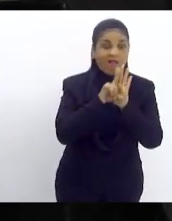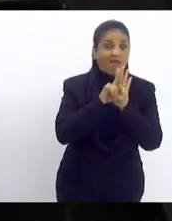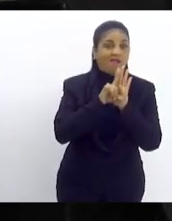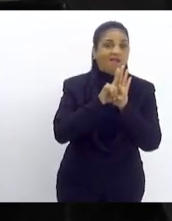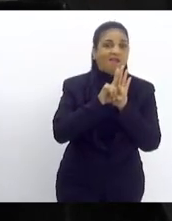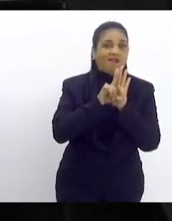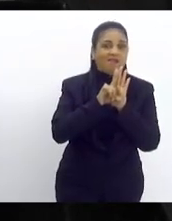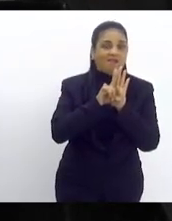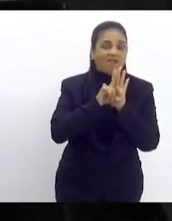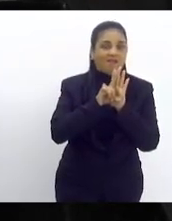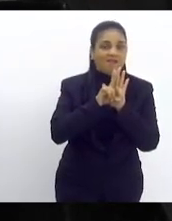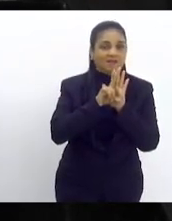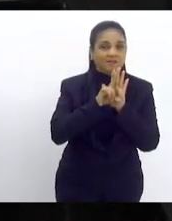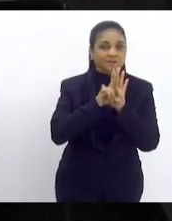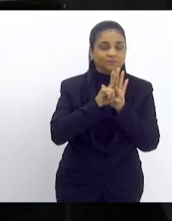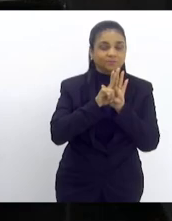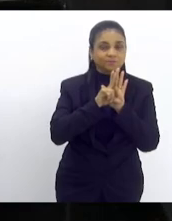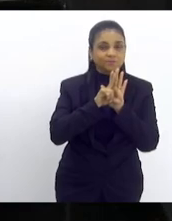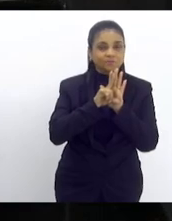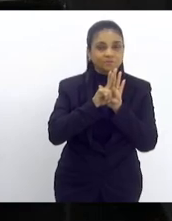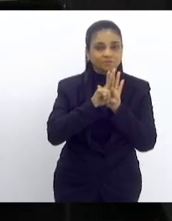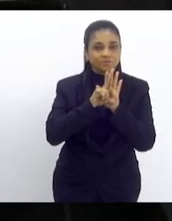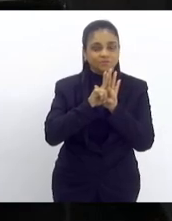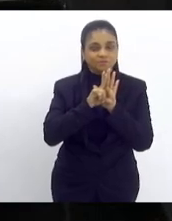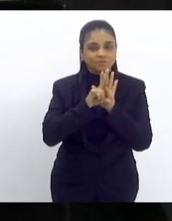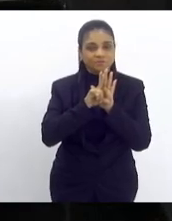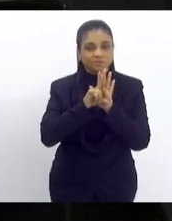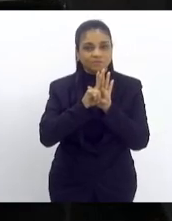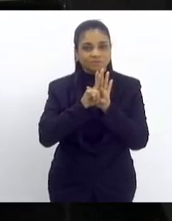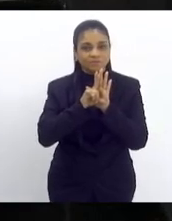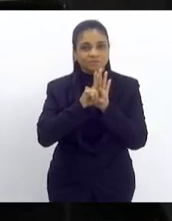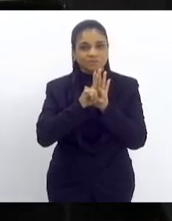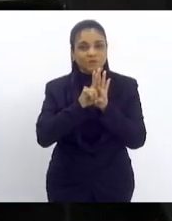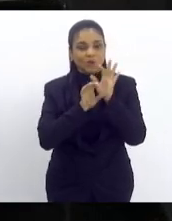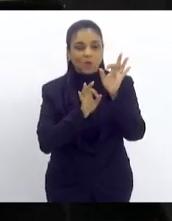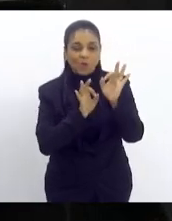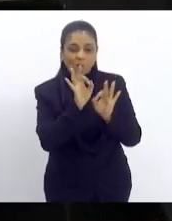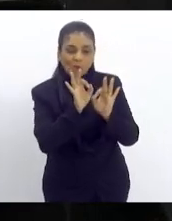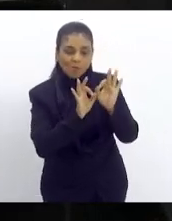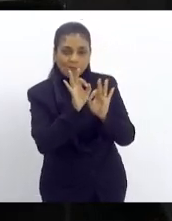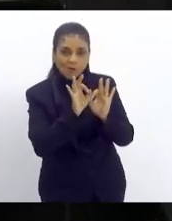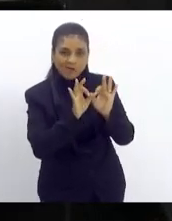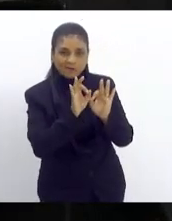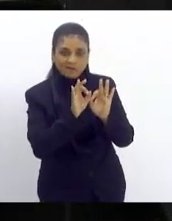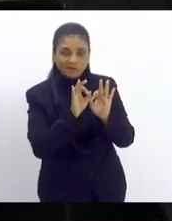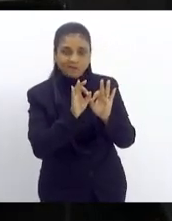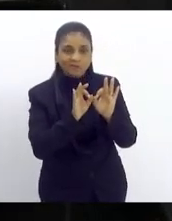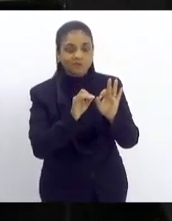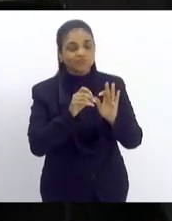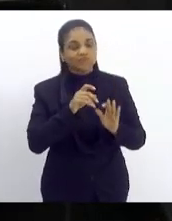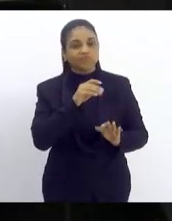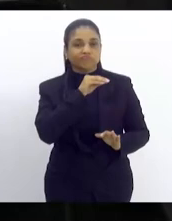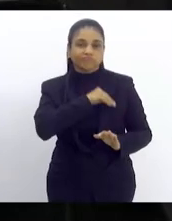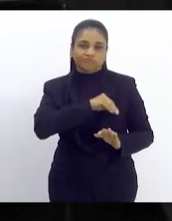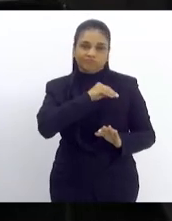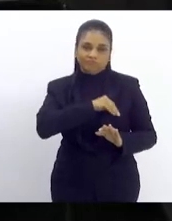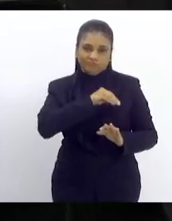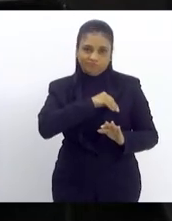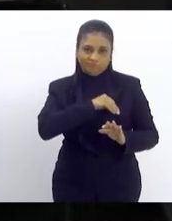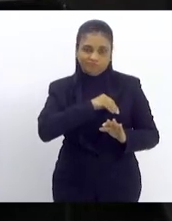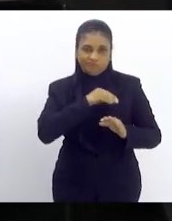é a lei que institui o plano de cargos e salário e essa lei no seu artigo